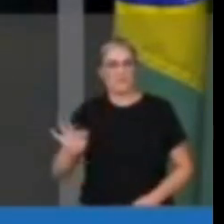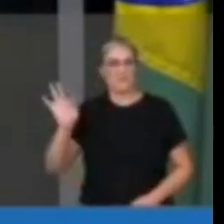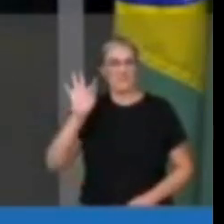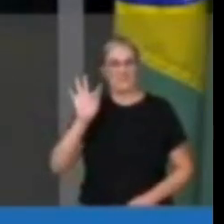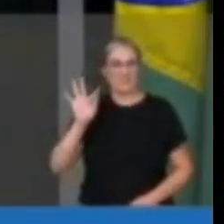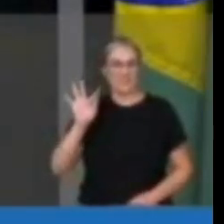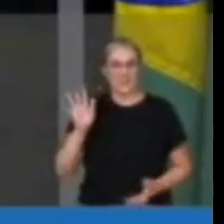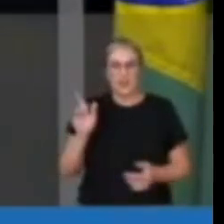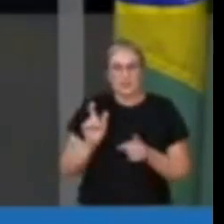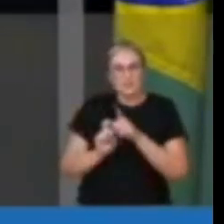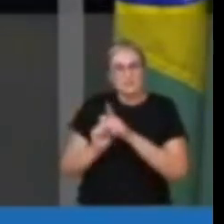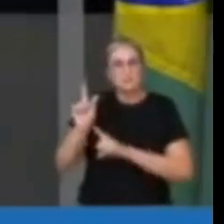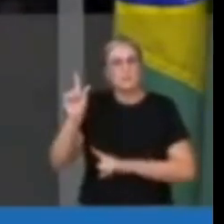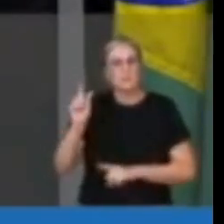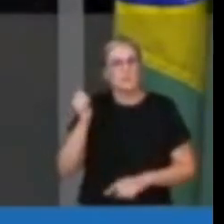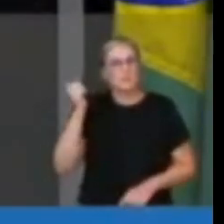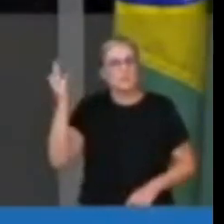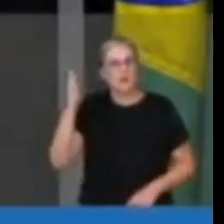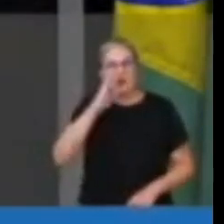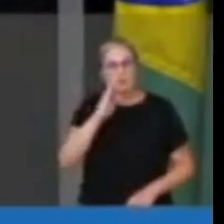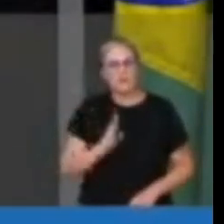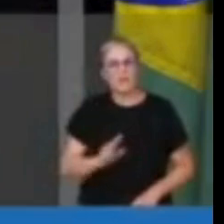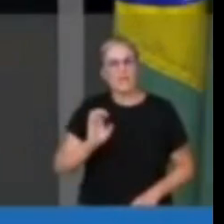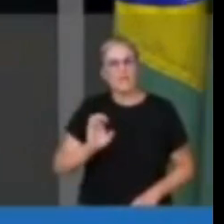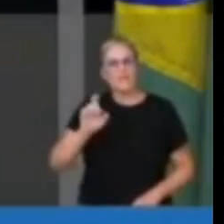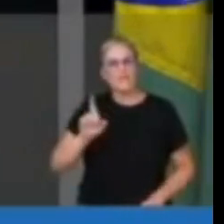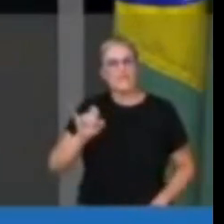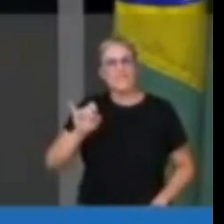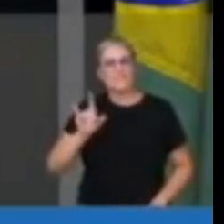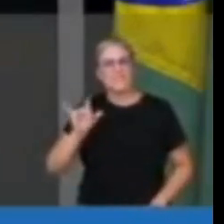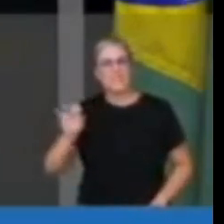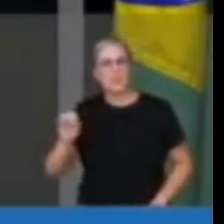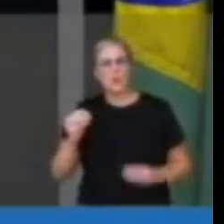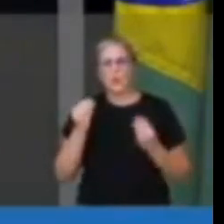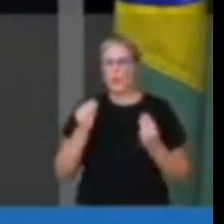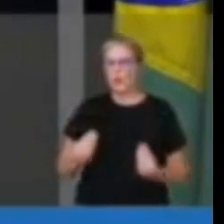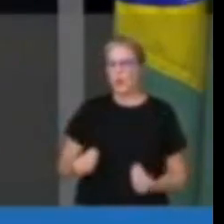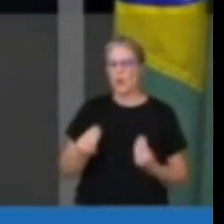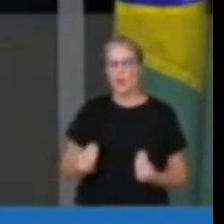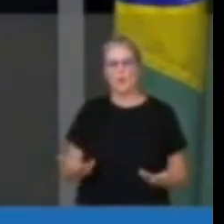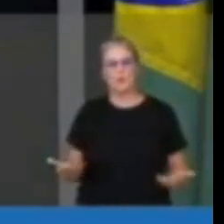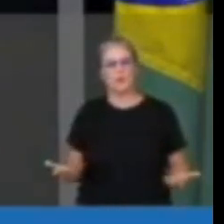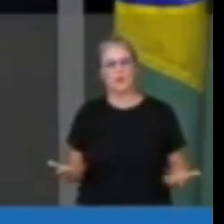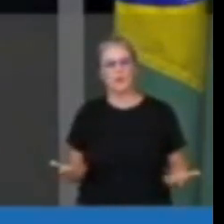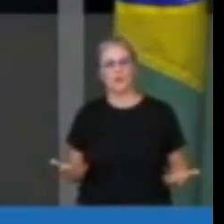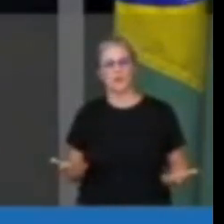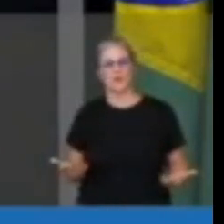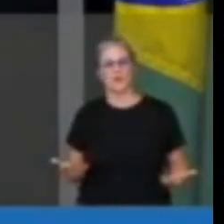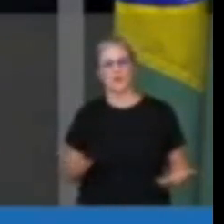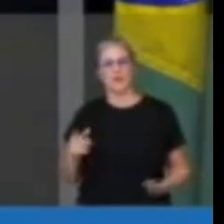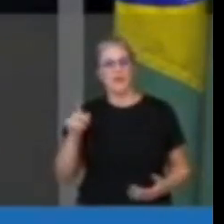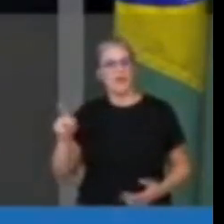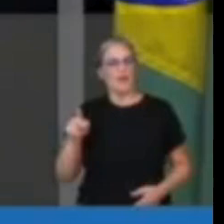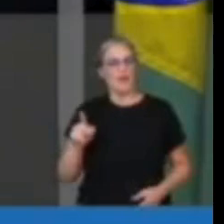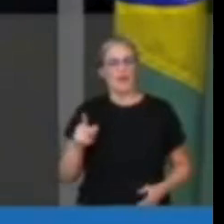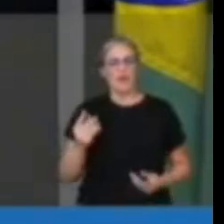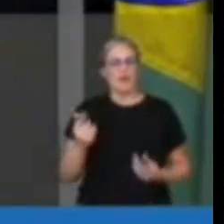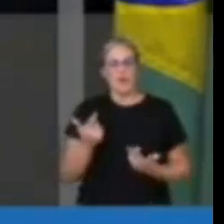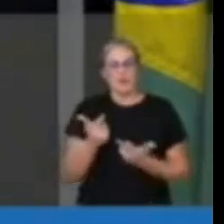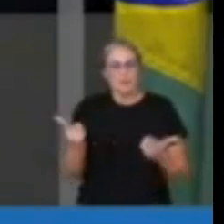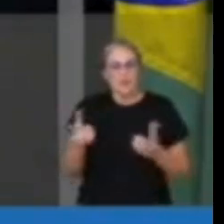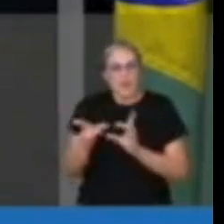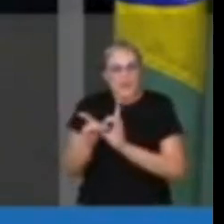praticamente exilado nos Estados Unidos. É uma pessoa que está sendo afrontada em relação à sua liberdade, como